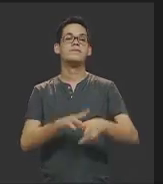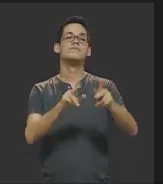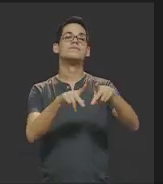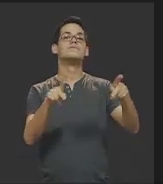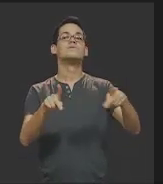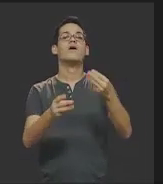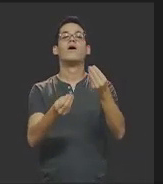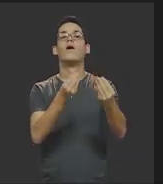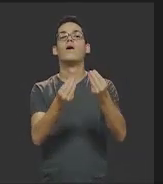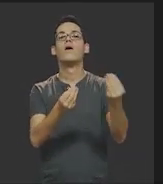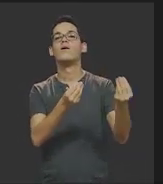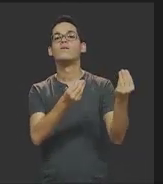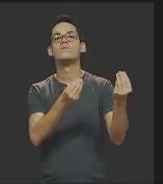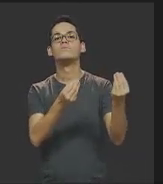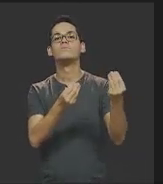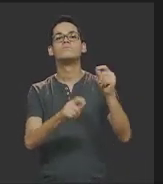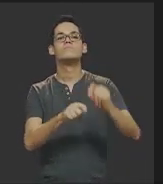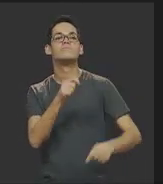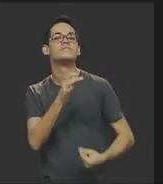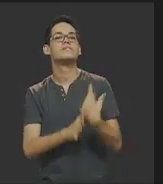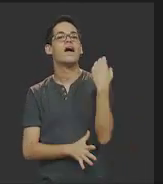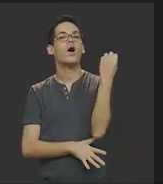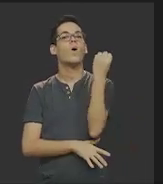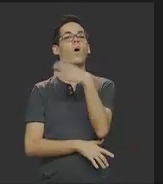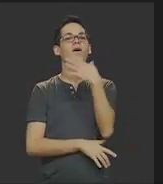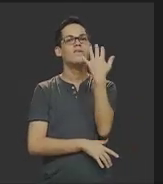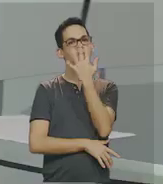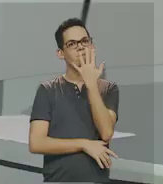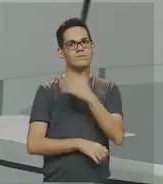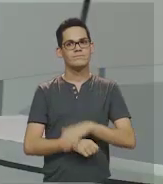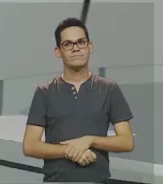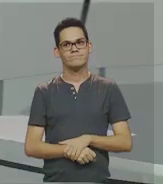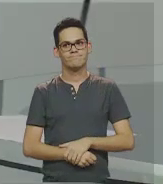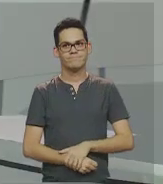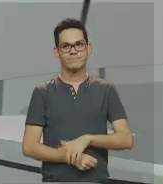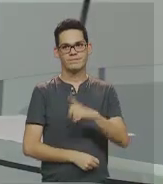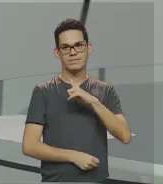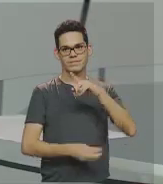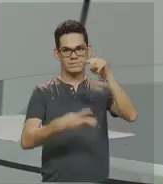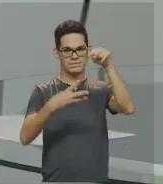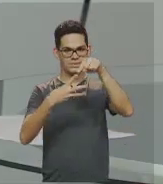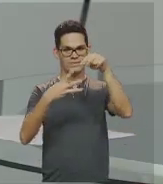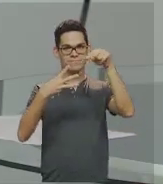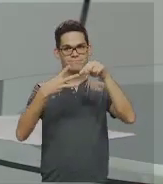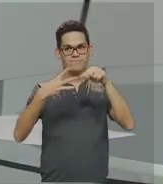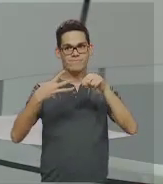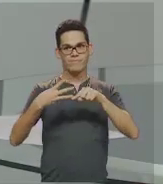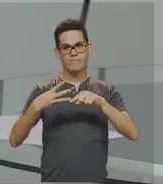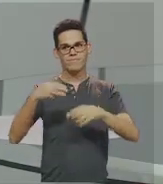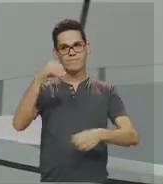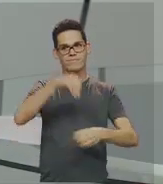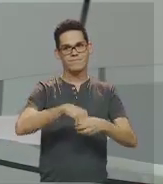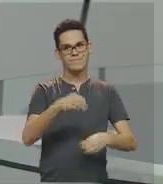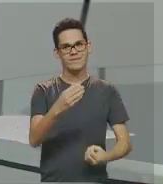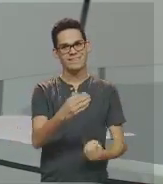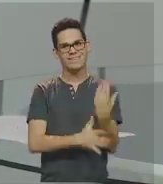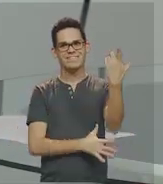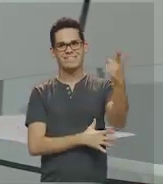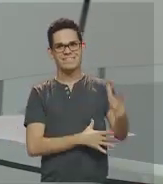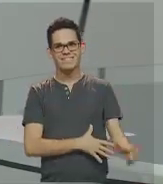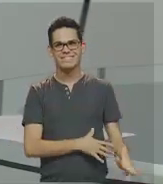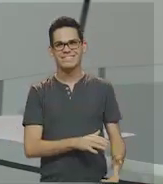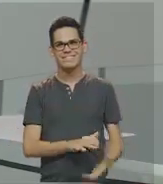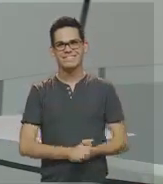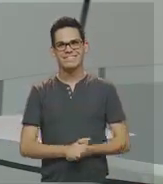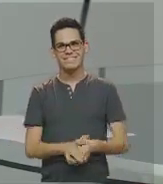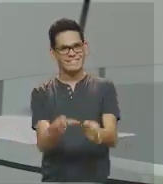como posso criar novas cores? Tendo as 3 primárias. Aí você cria todas as outras.